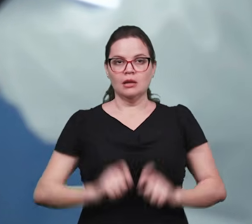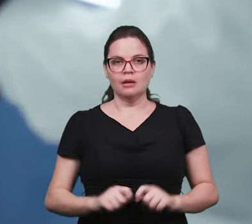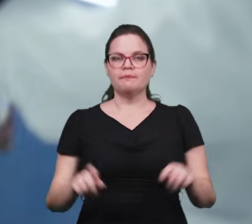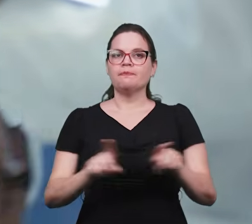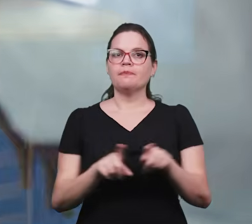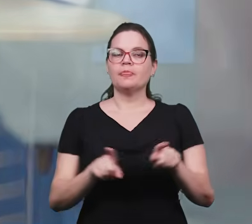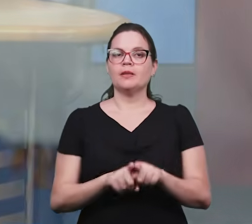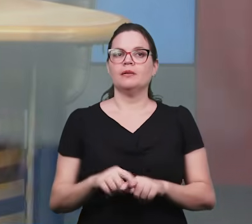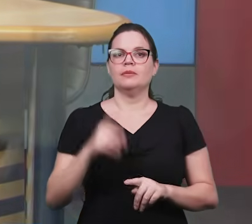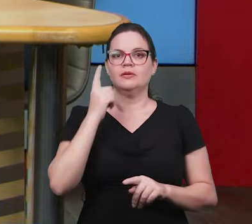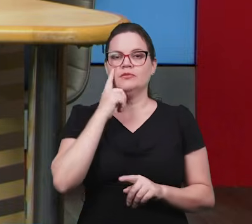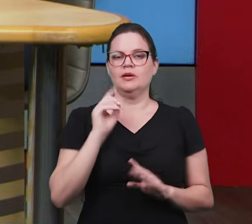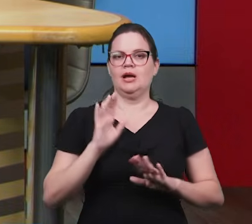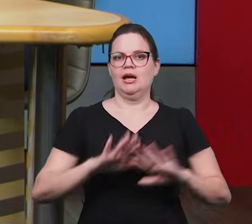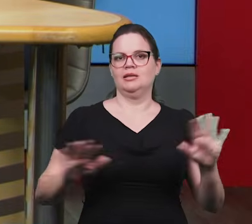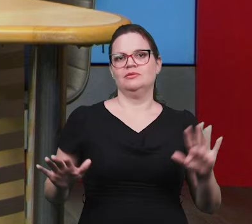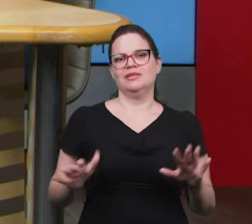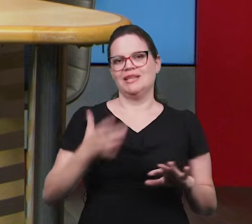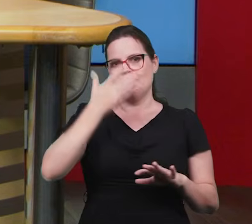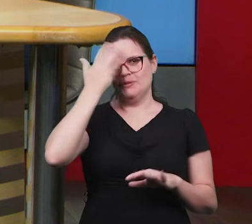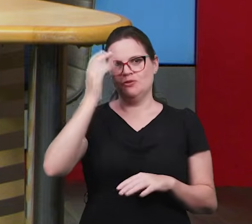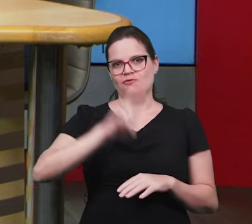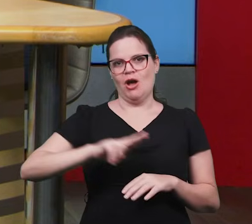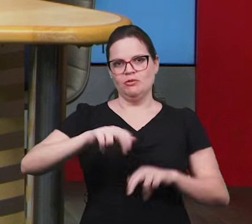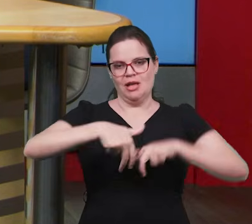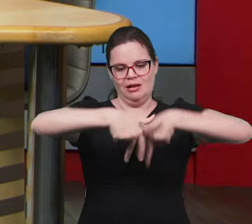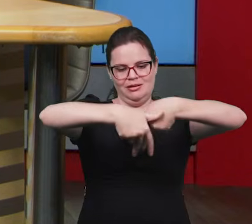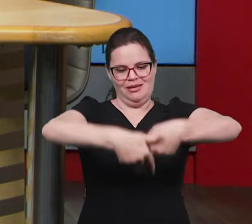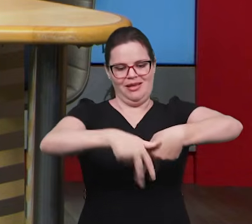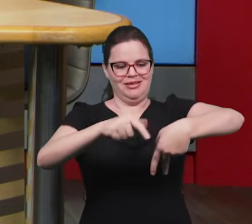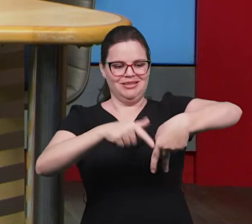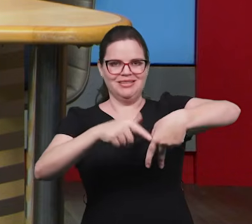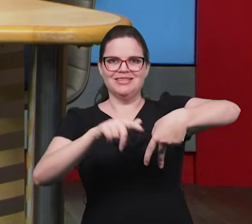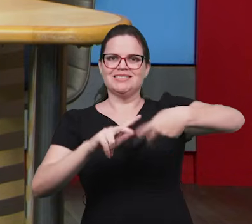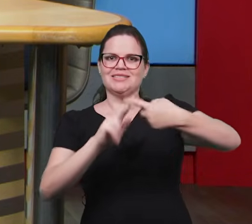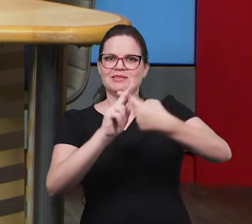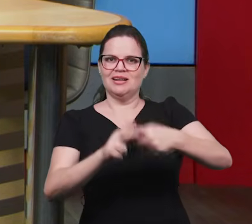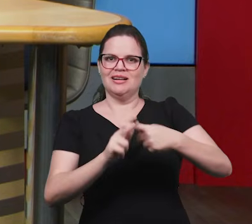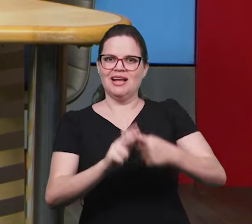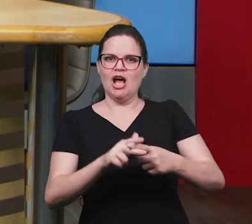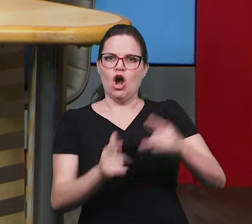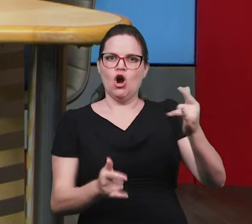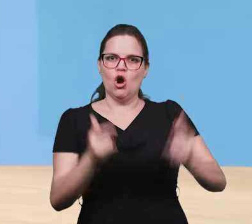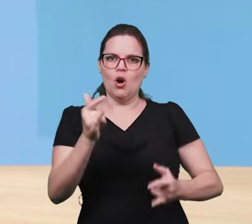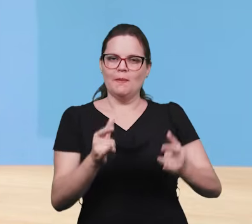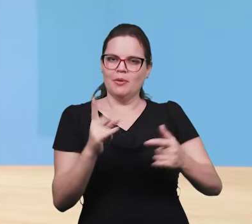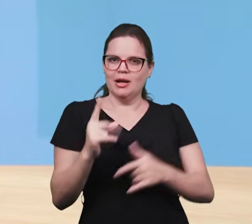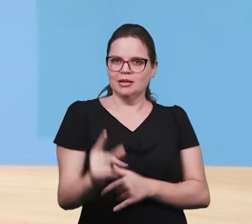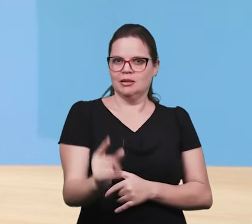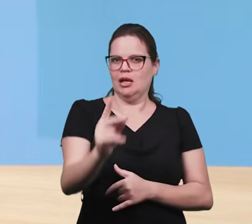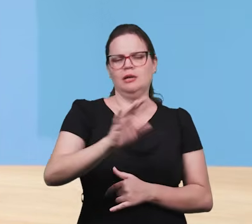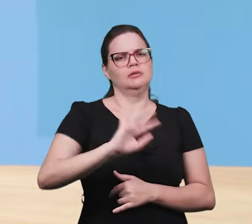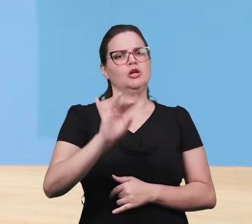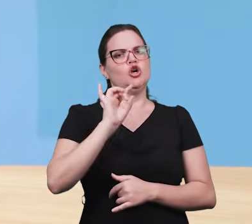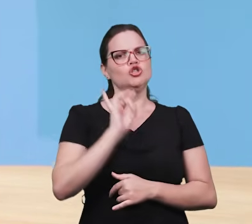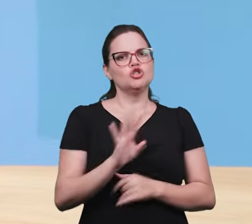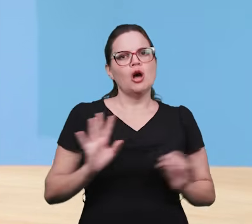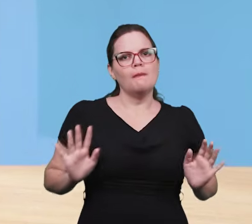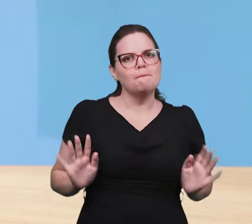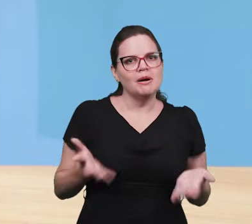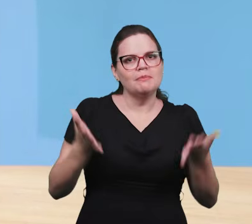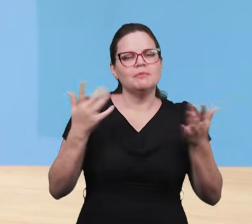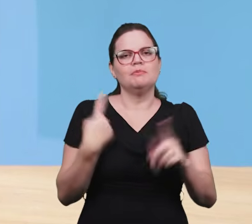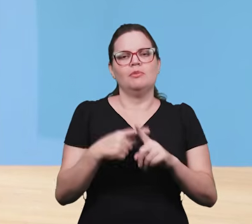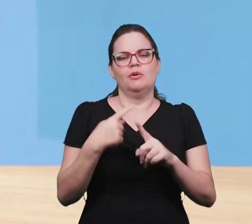Às vezes a pessoa não vai utilizar o exoesqueleto para sempre, às vezes é um momento de reabilitação, onde ele vai estimular novamente aqueles músculos que